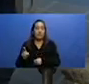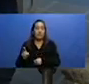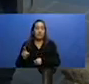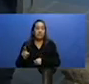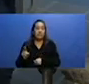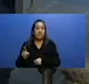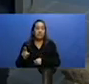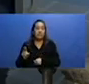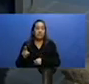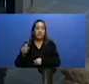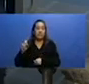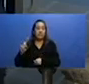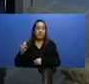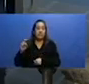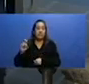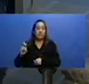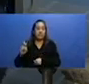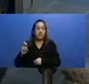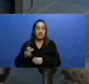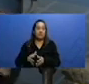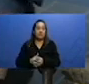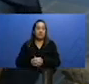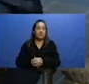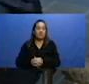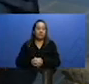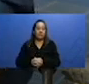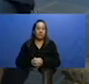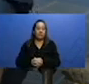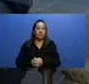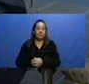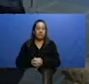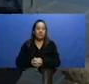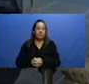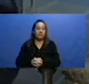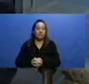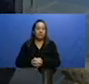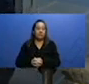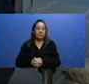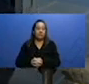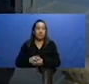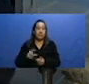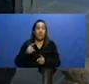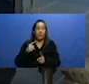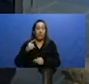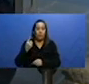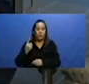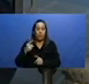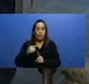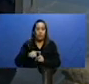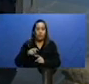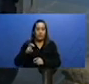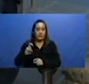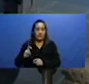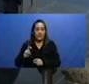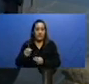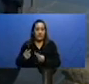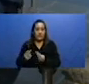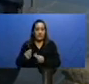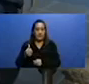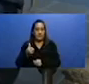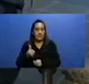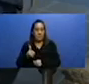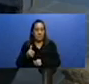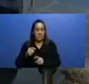a soma mágica é 15. Vamos só confirmar? Vamos somar essa linha do meio aqui, ó. 1 mais 5,